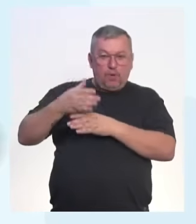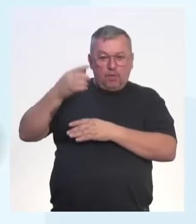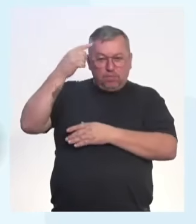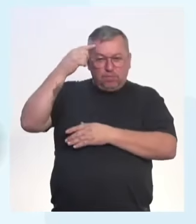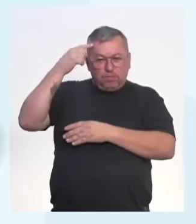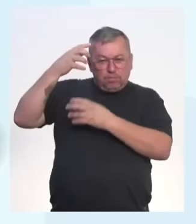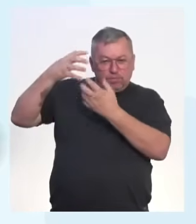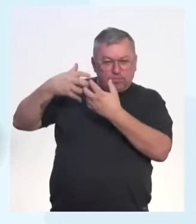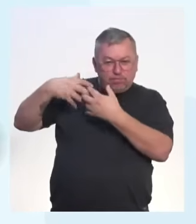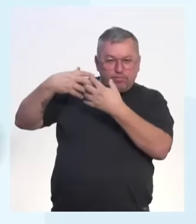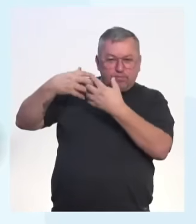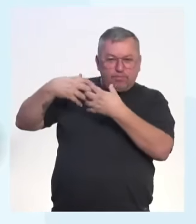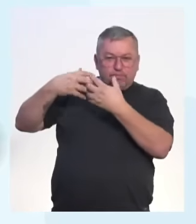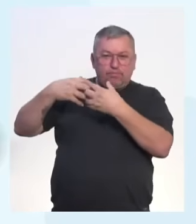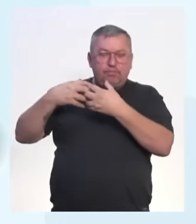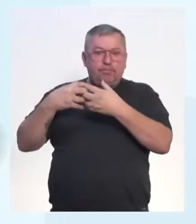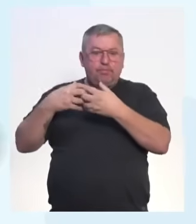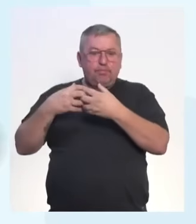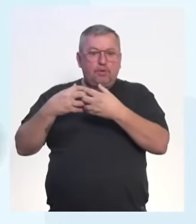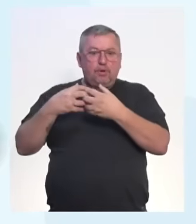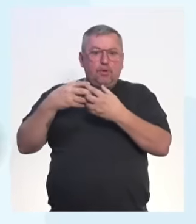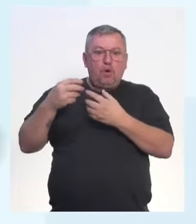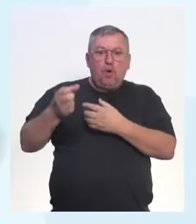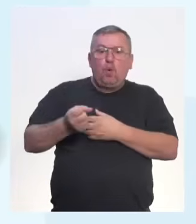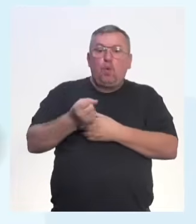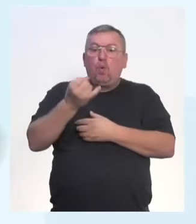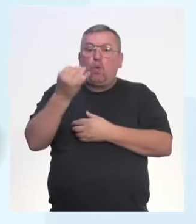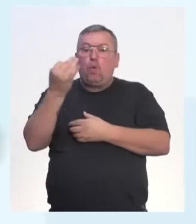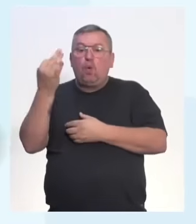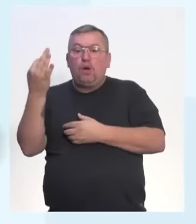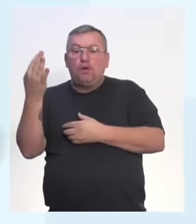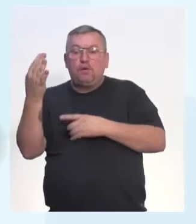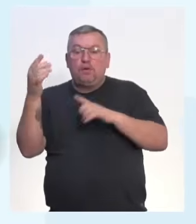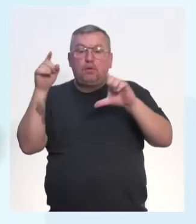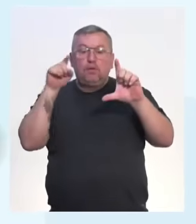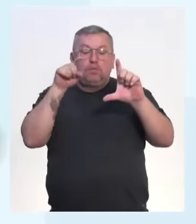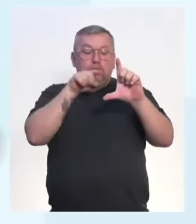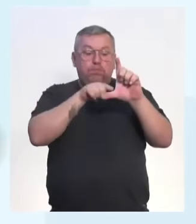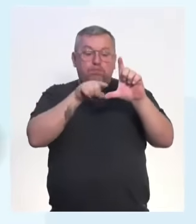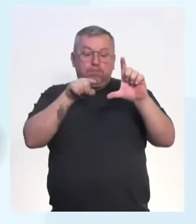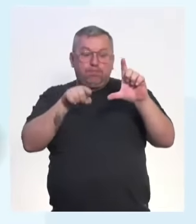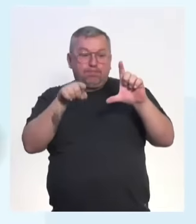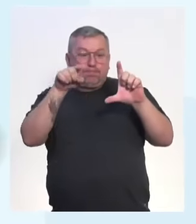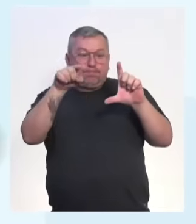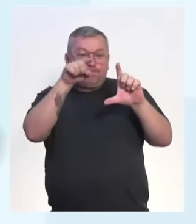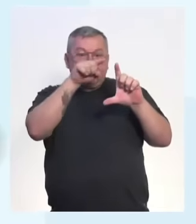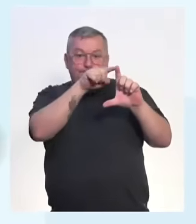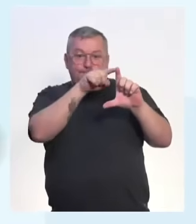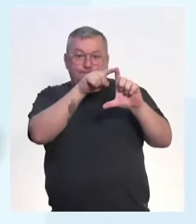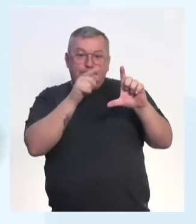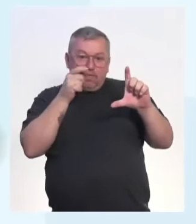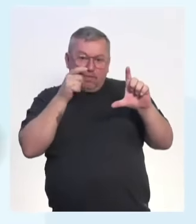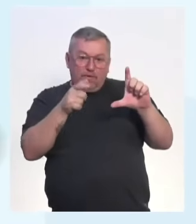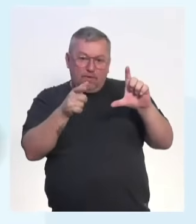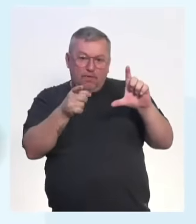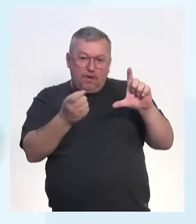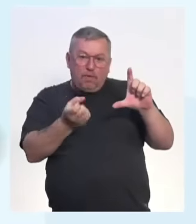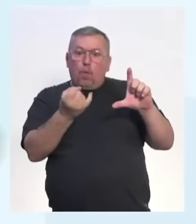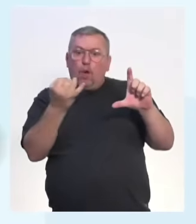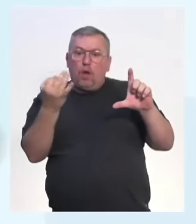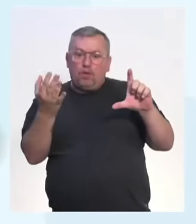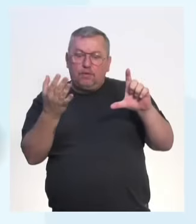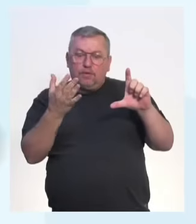gente questionar. Quantos vértices você identifica? No caso aí do cubo do dado,